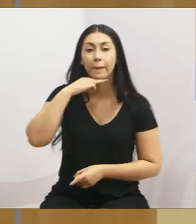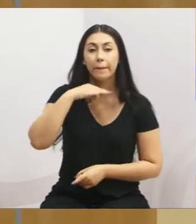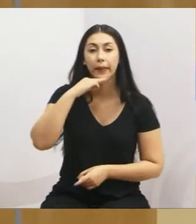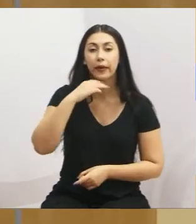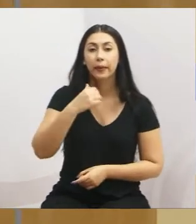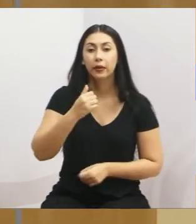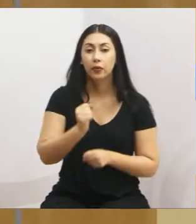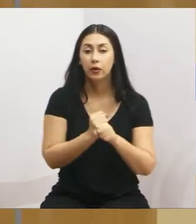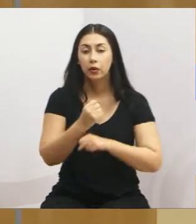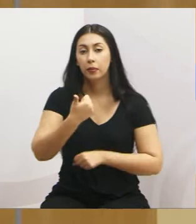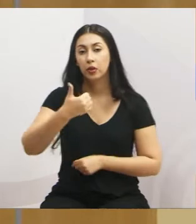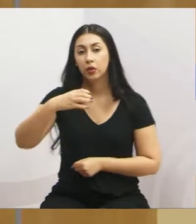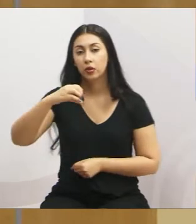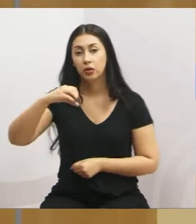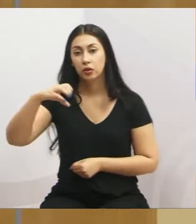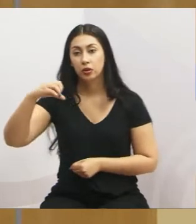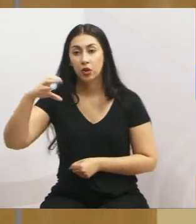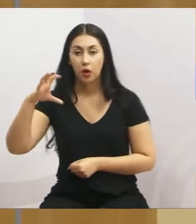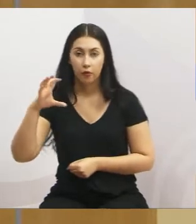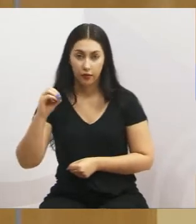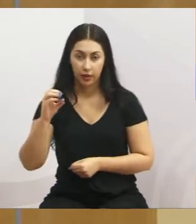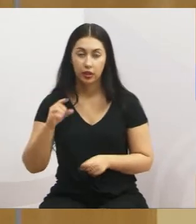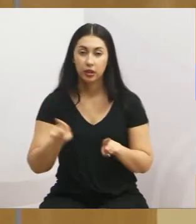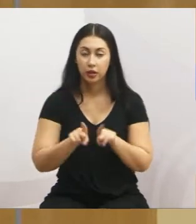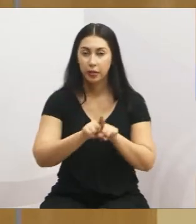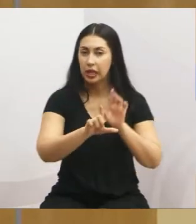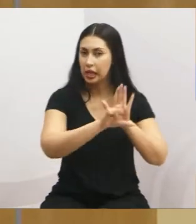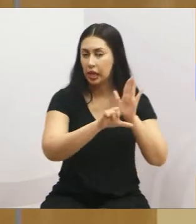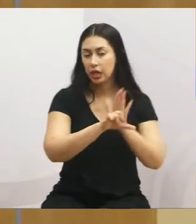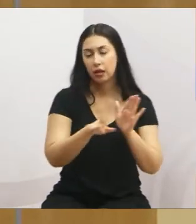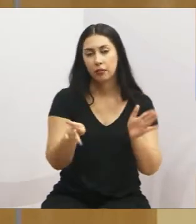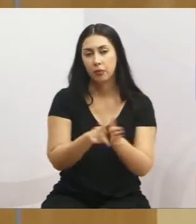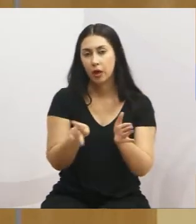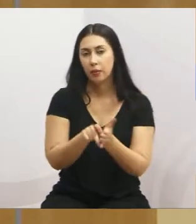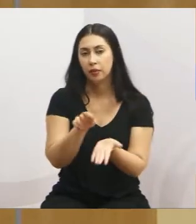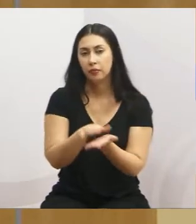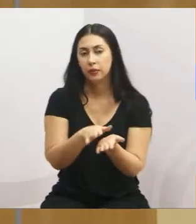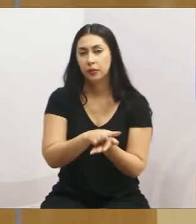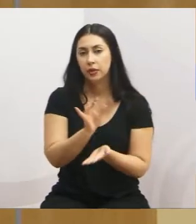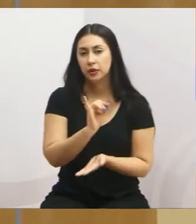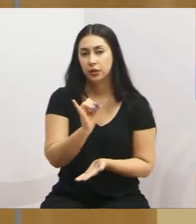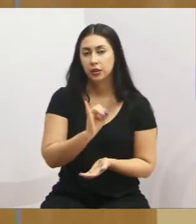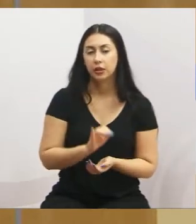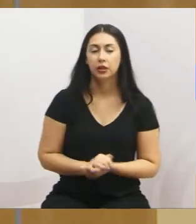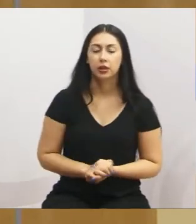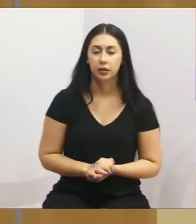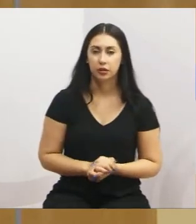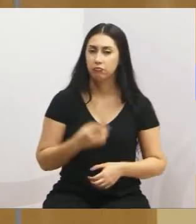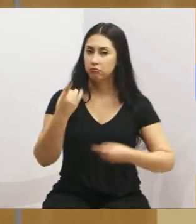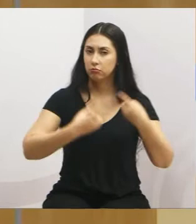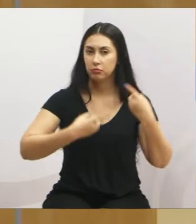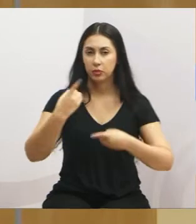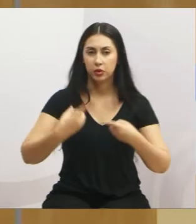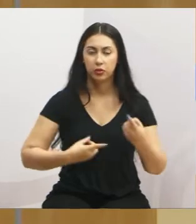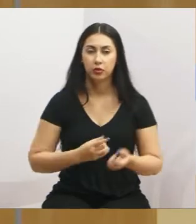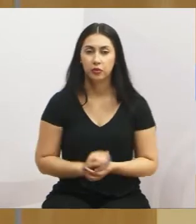31 de março de 1990, Lei Orgânica do Município de Jacareí, instrumento normativo da política